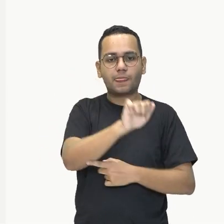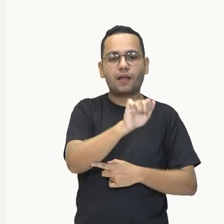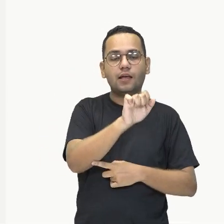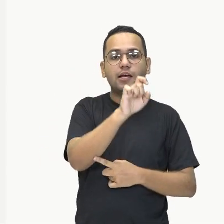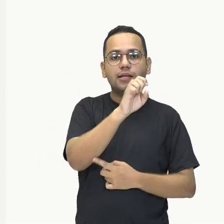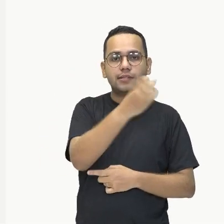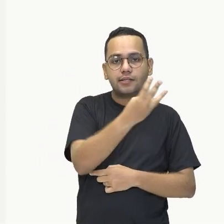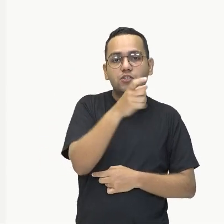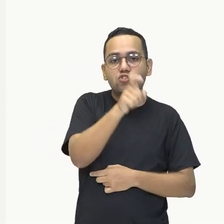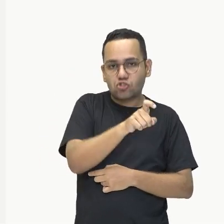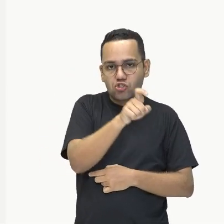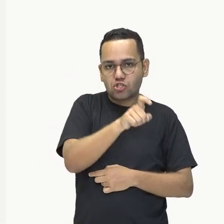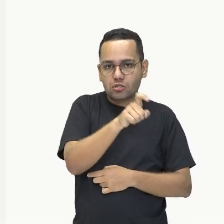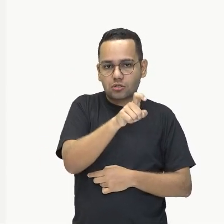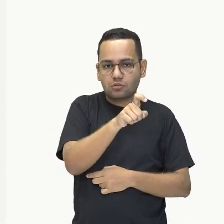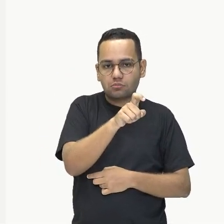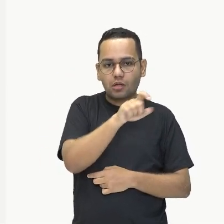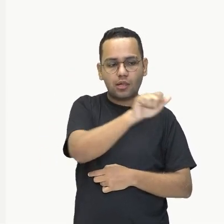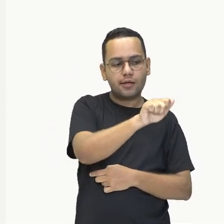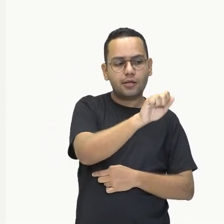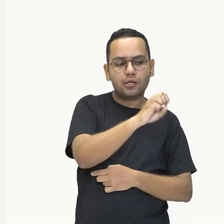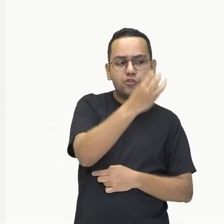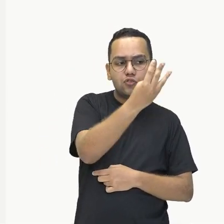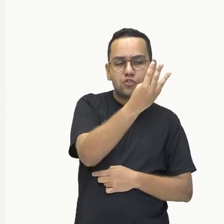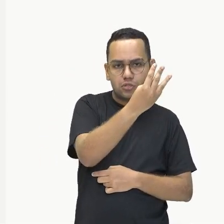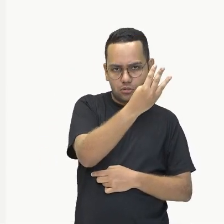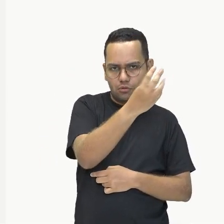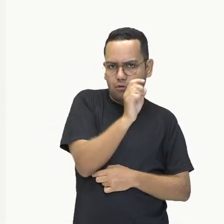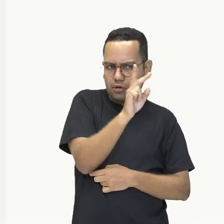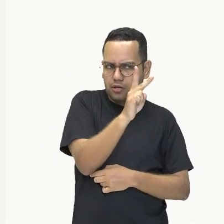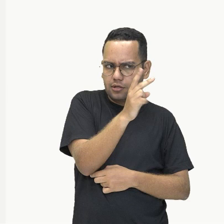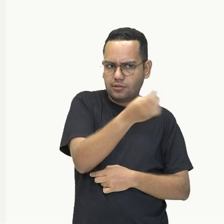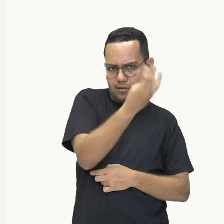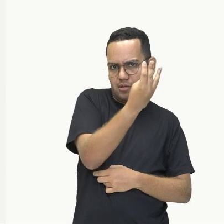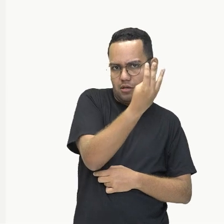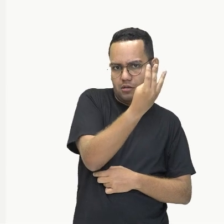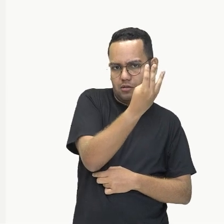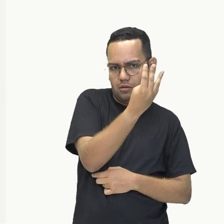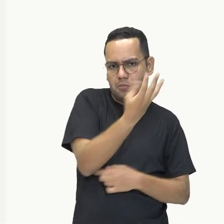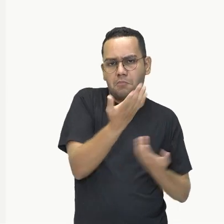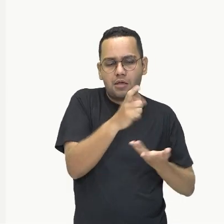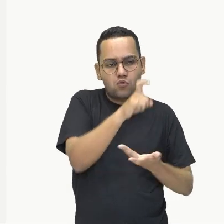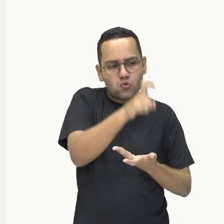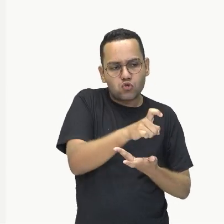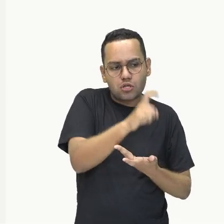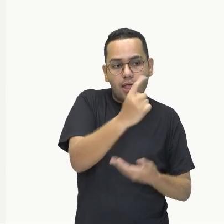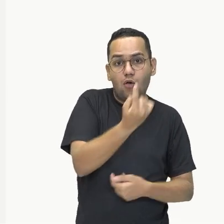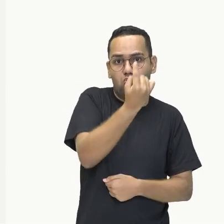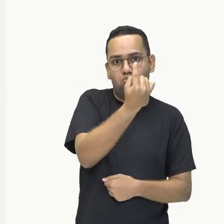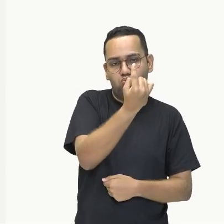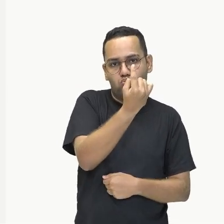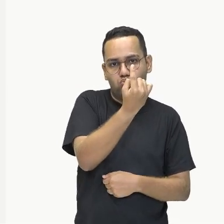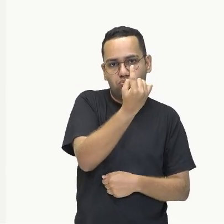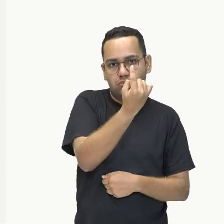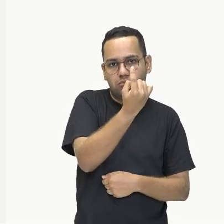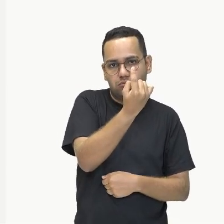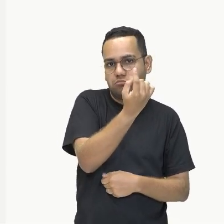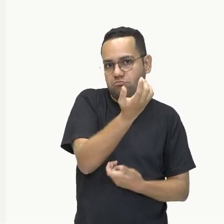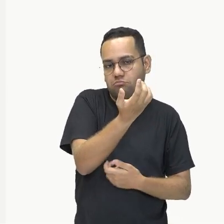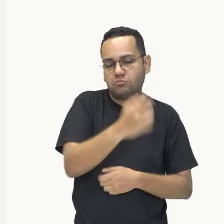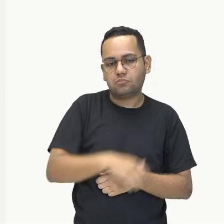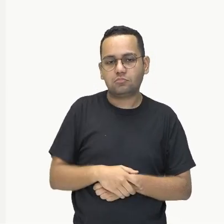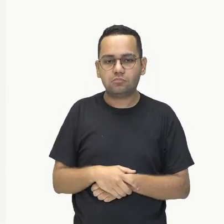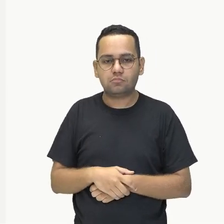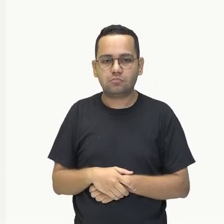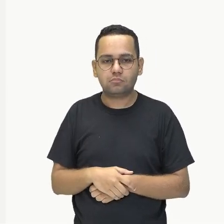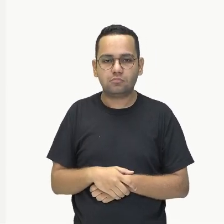está elevado a 1, né? Porque a gente sabe que todo número, quando não tem expoente, é 1. E o que a gente vai